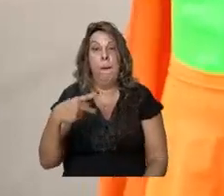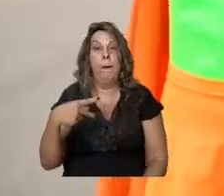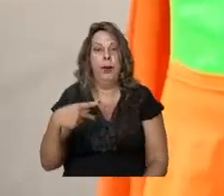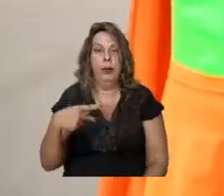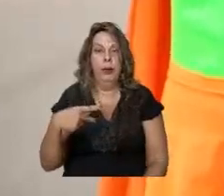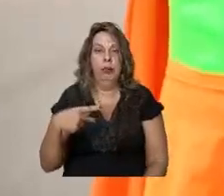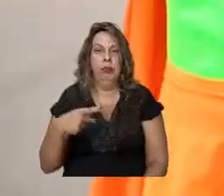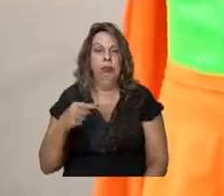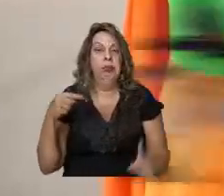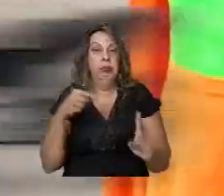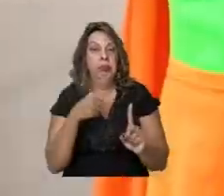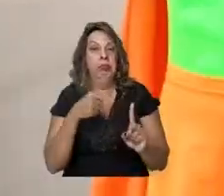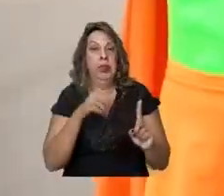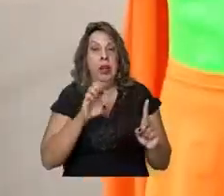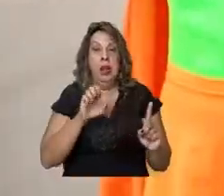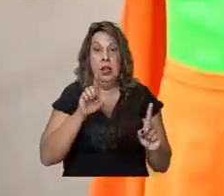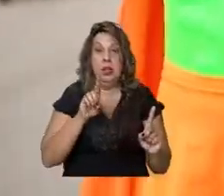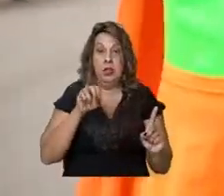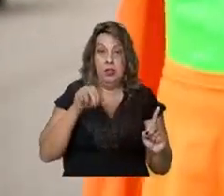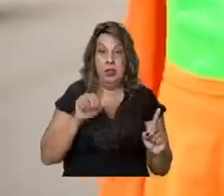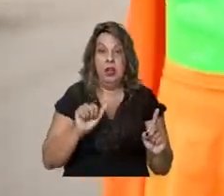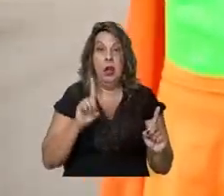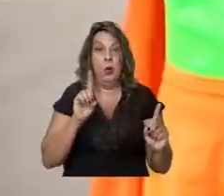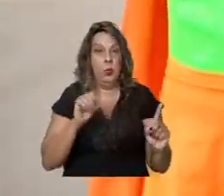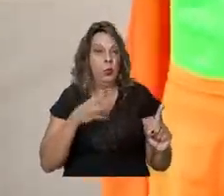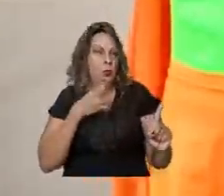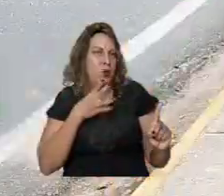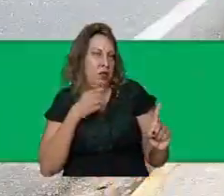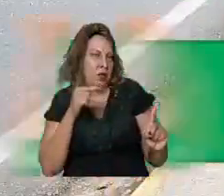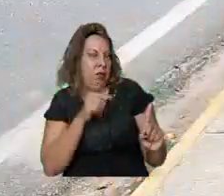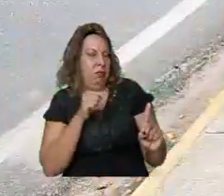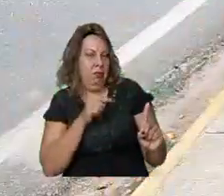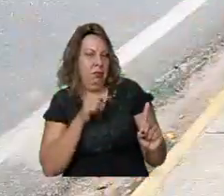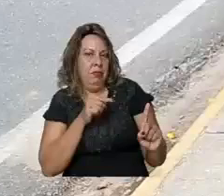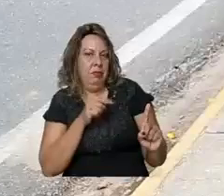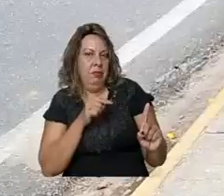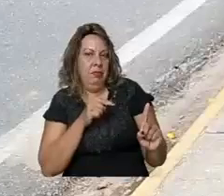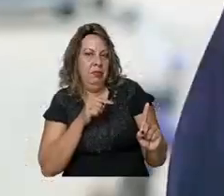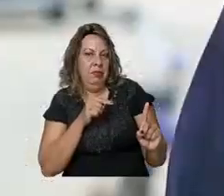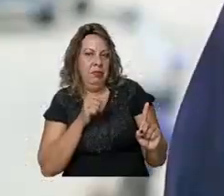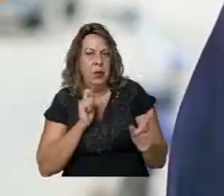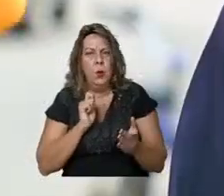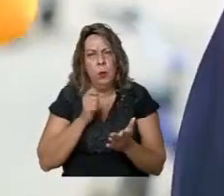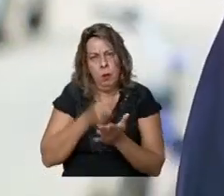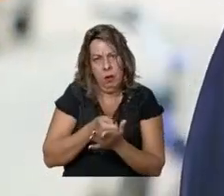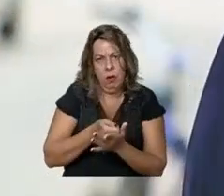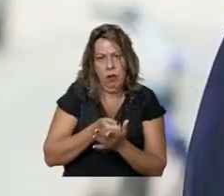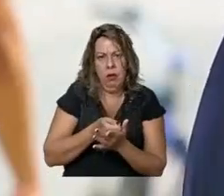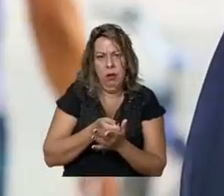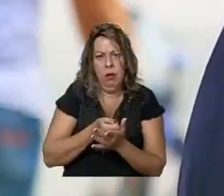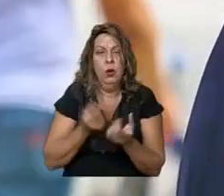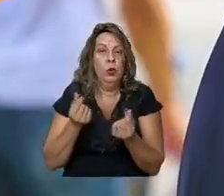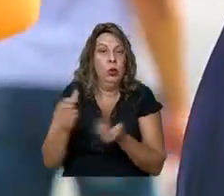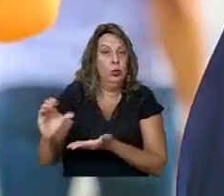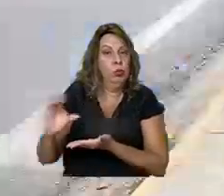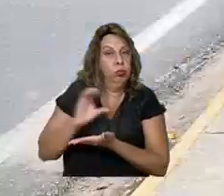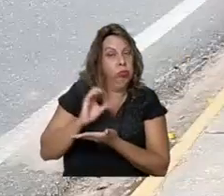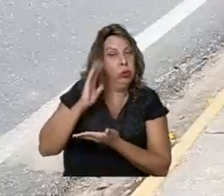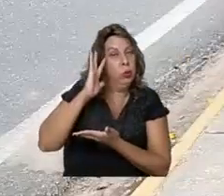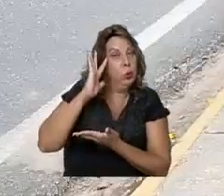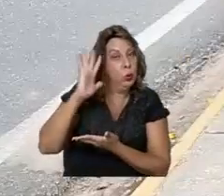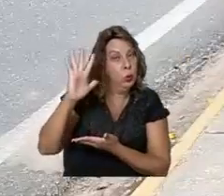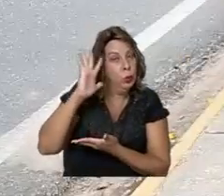0km, saiu para o Edinaldo. E nós vamos conhecê-lo. Já tem uns meses comprando, eu vou investir, que eu tenho um sonho